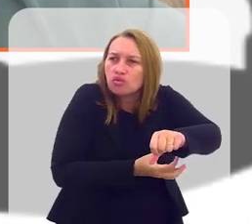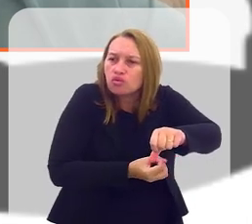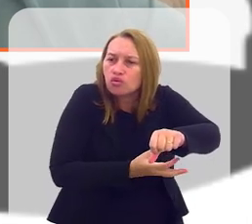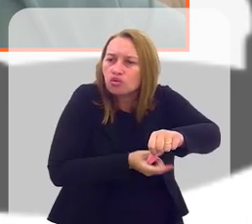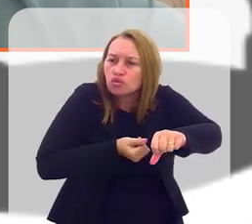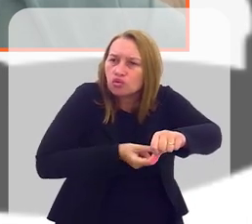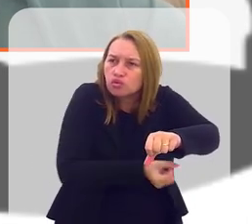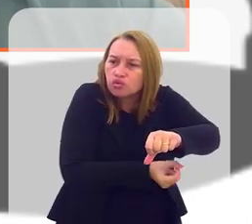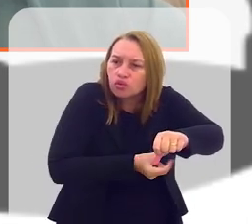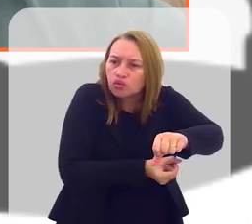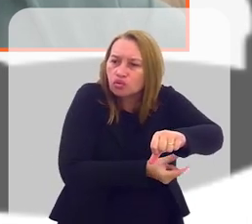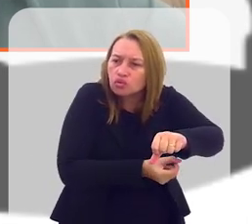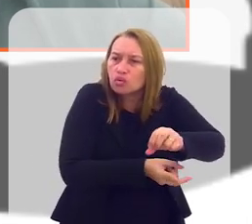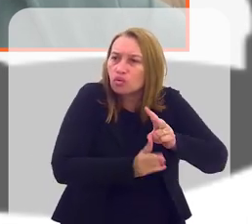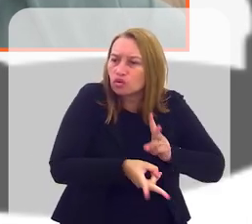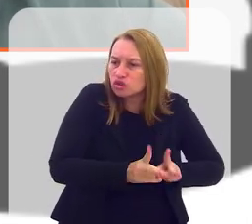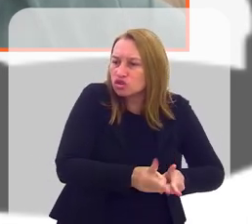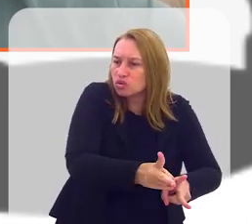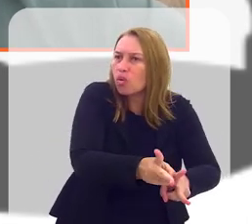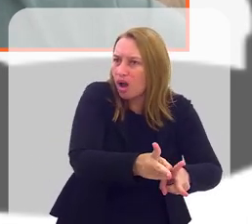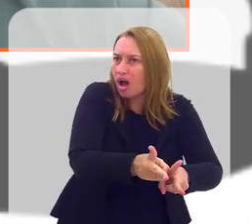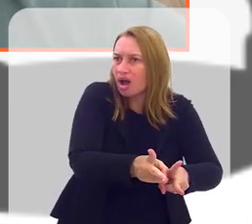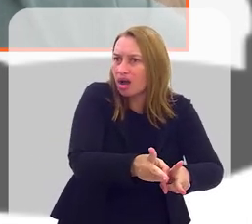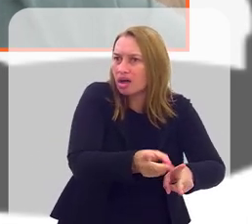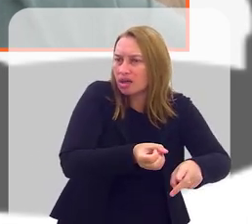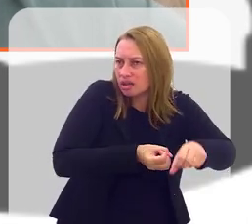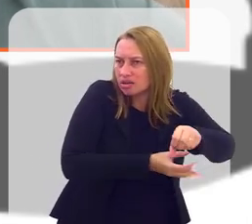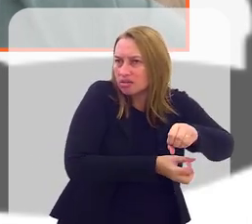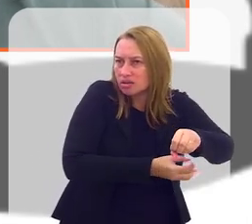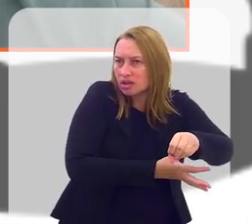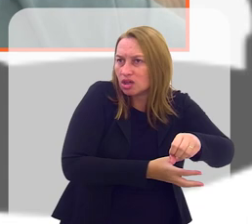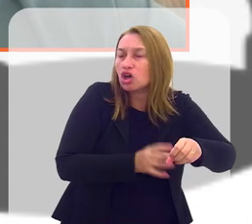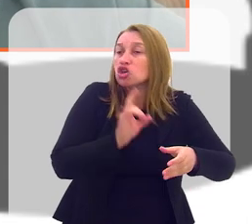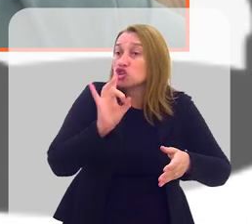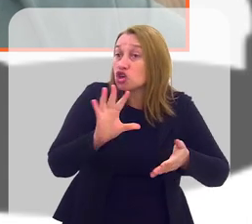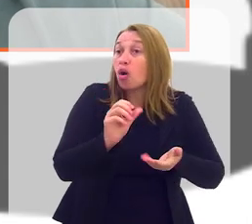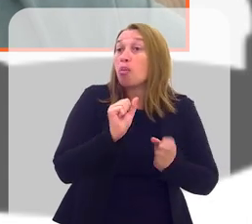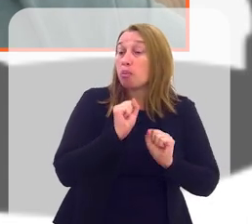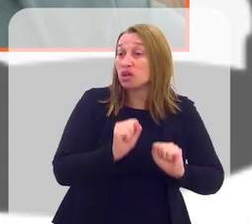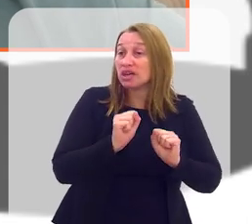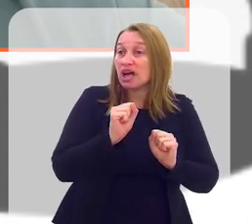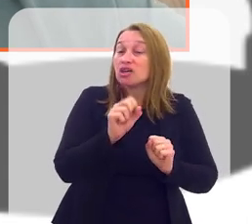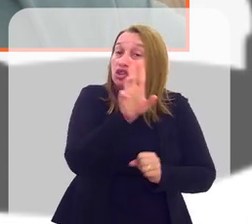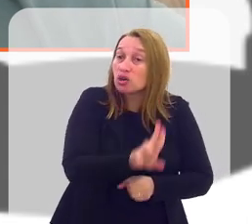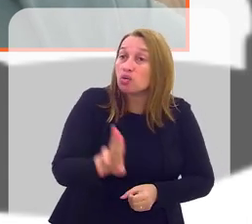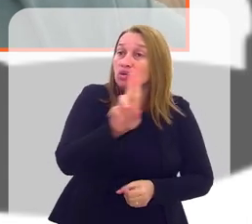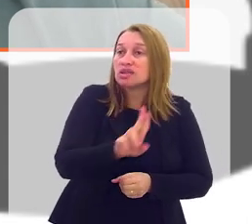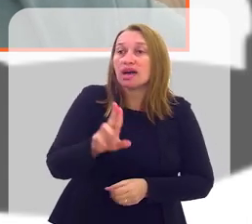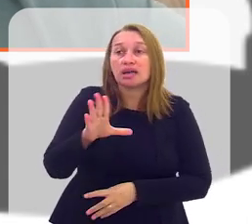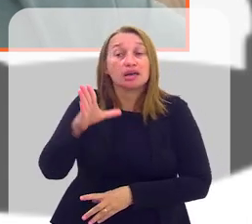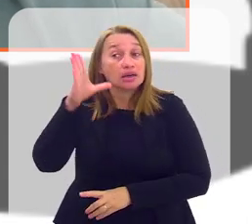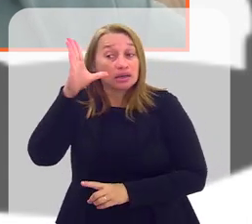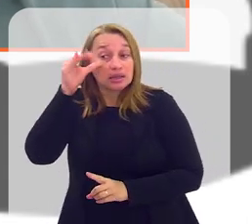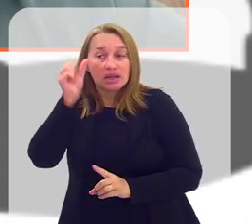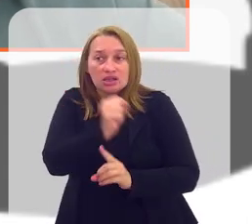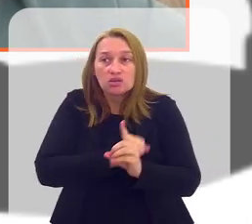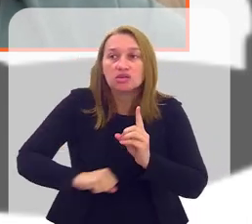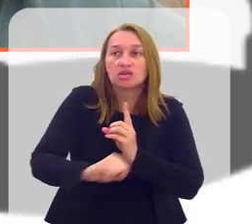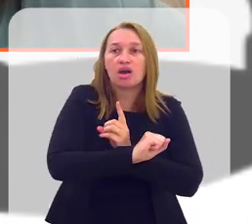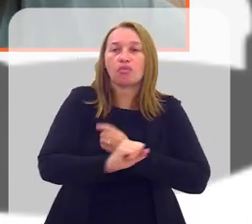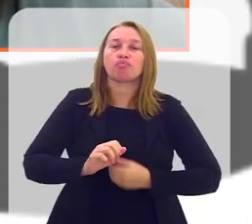em sua natureza primitiva. Aqueles recursos eles só poderão ser utilizados para interesse